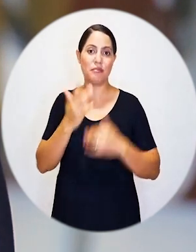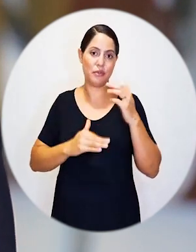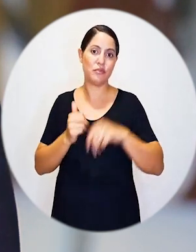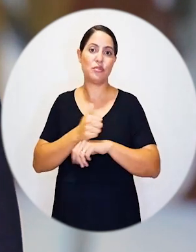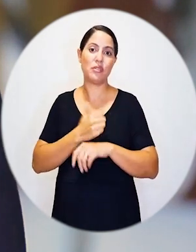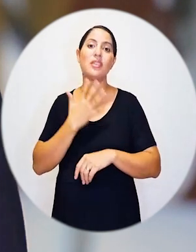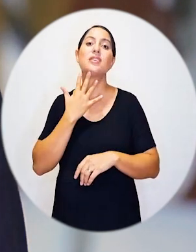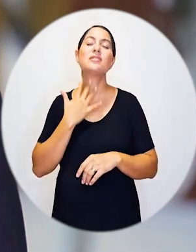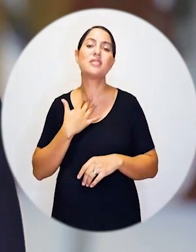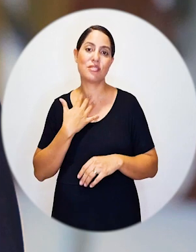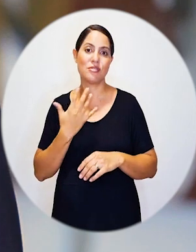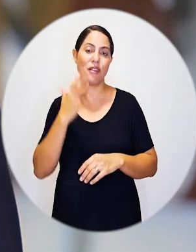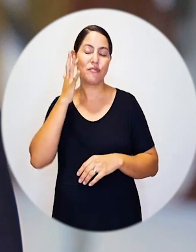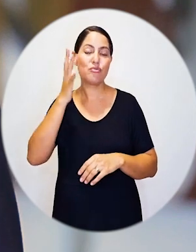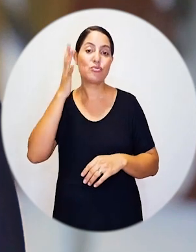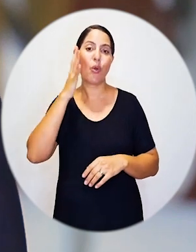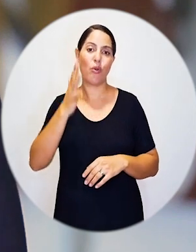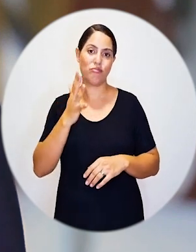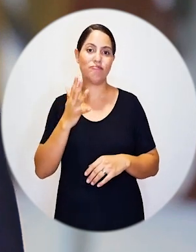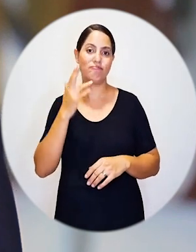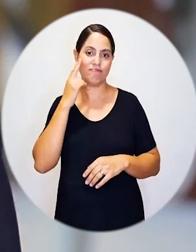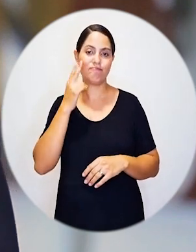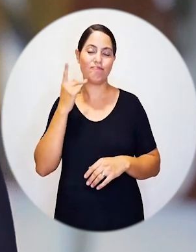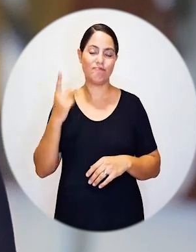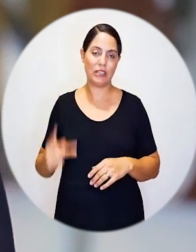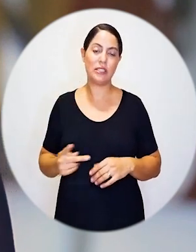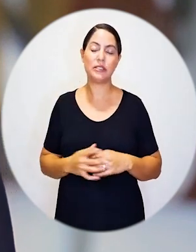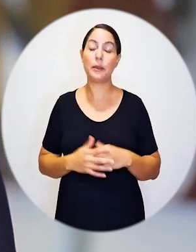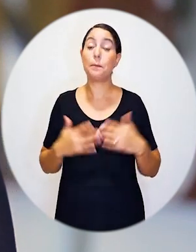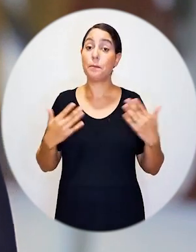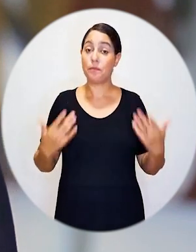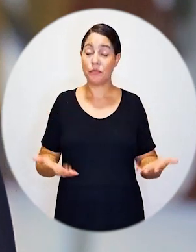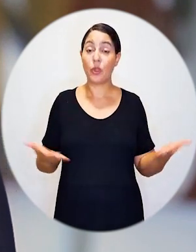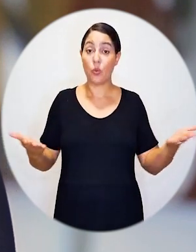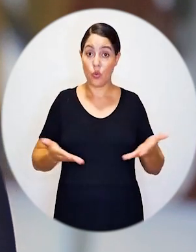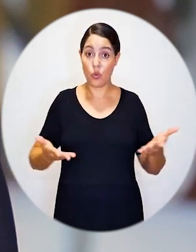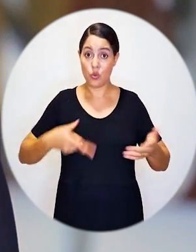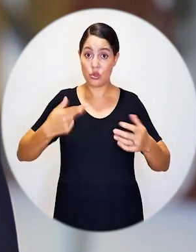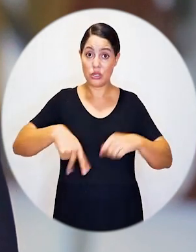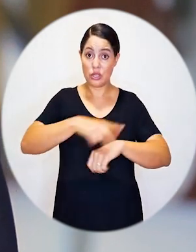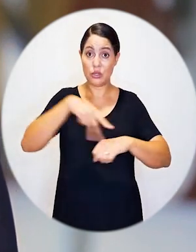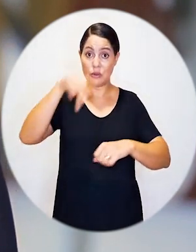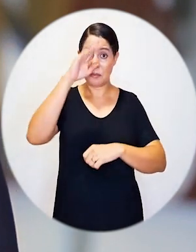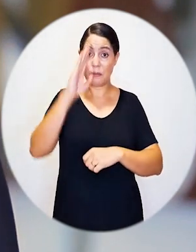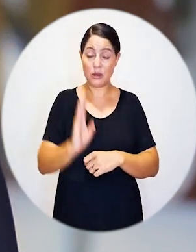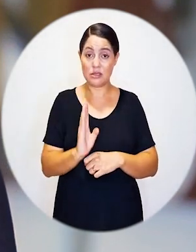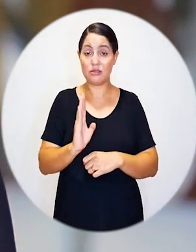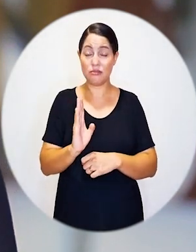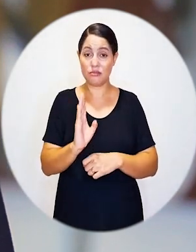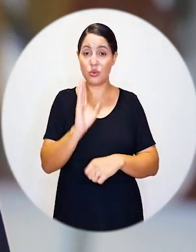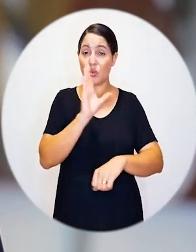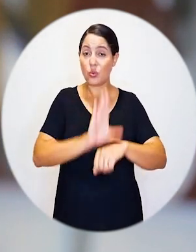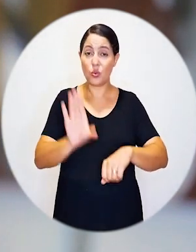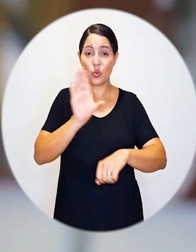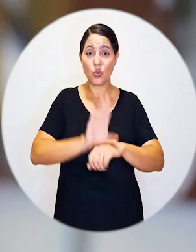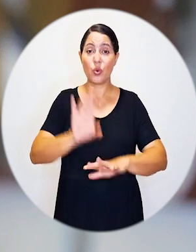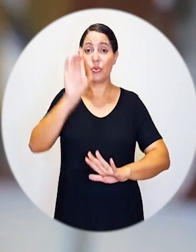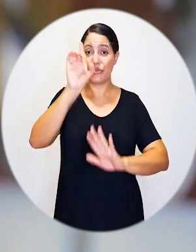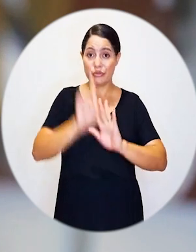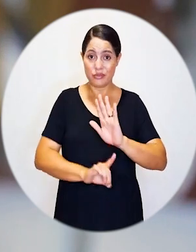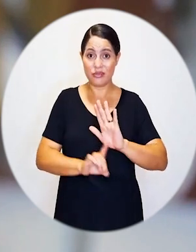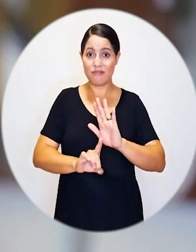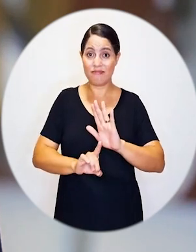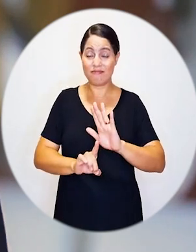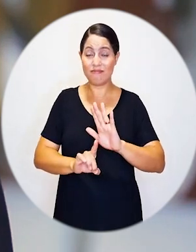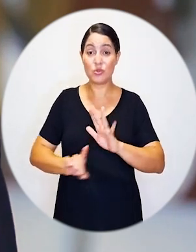e o trabalho desses futuros profissionais. Quero aqui fazer o registro que hoje o Brasil é o país